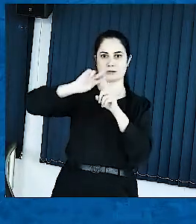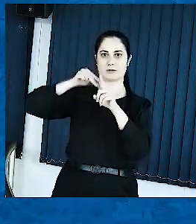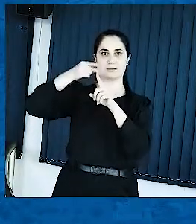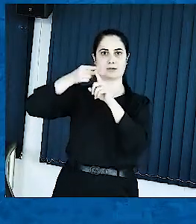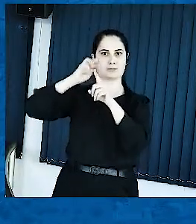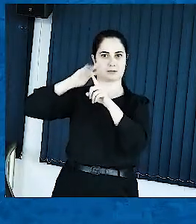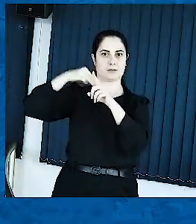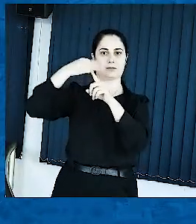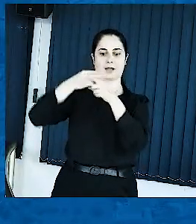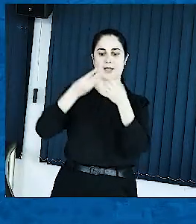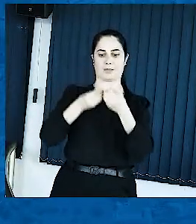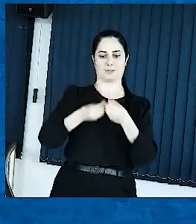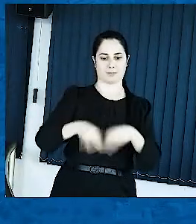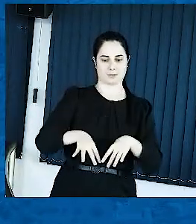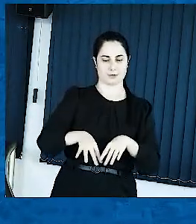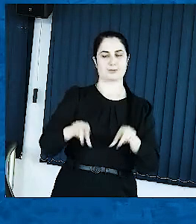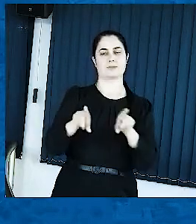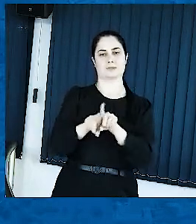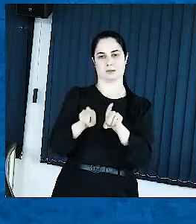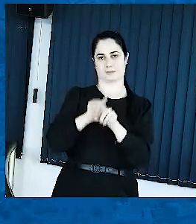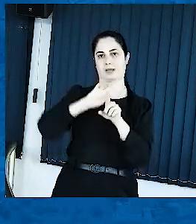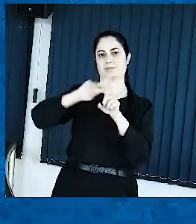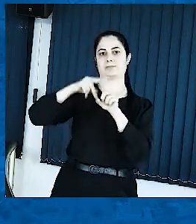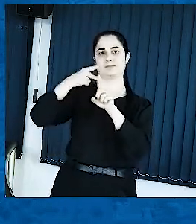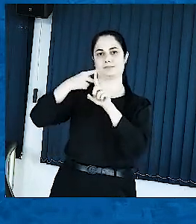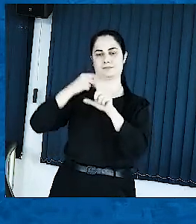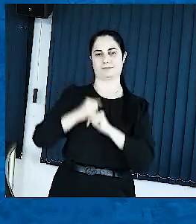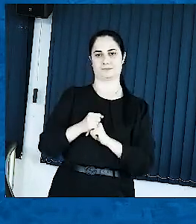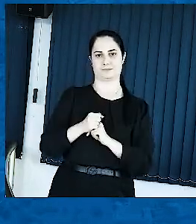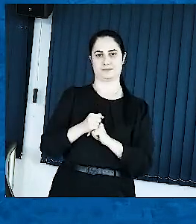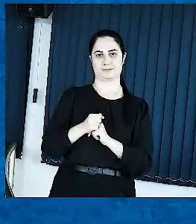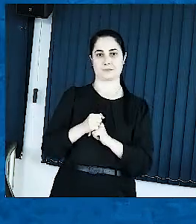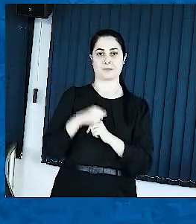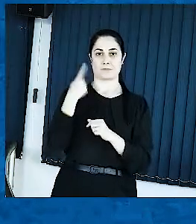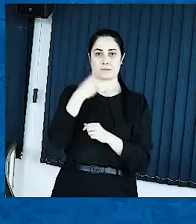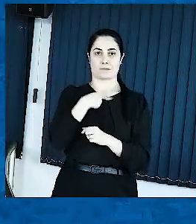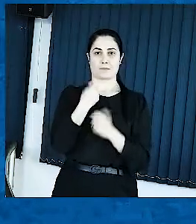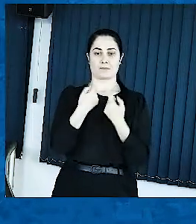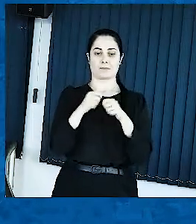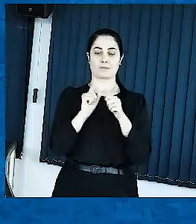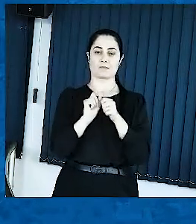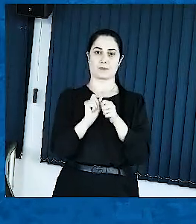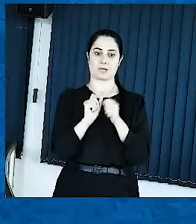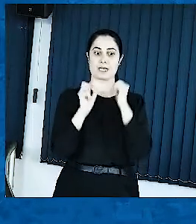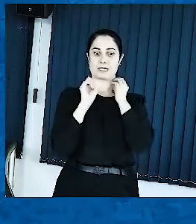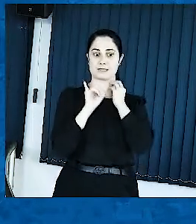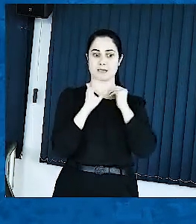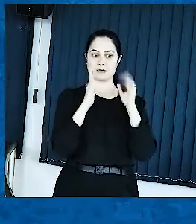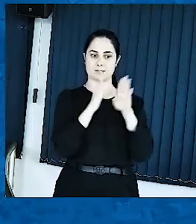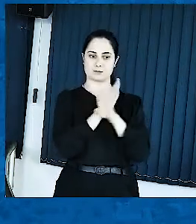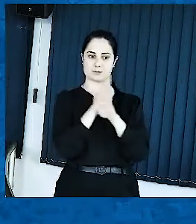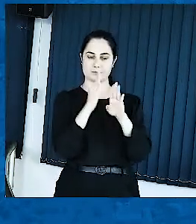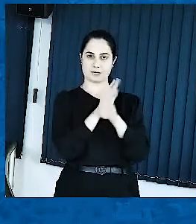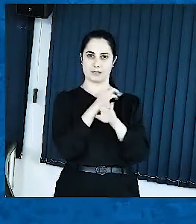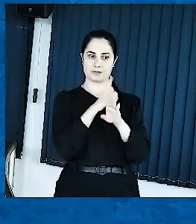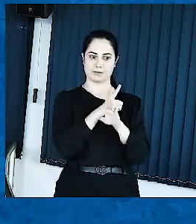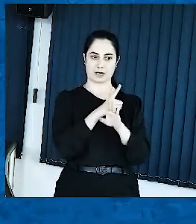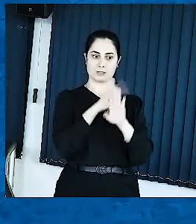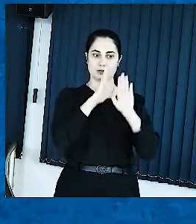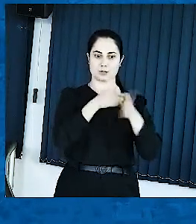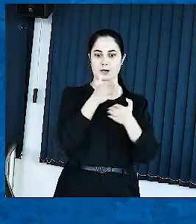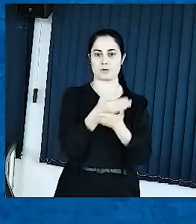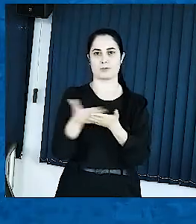maior e o prejuízo é muito maior. O modelo que a gente precisa. Suspeita clínica já autoriza o